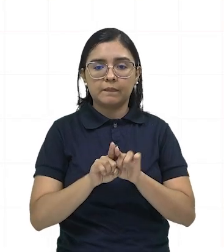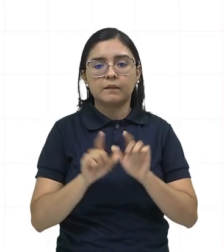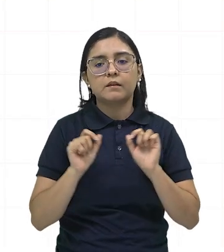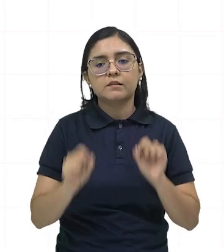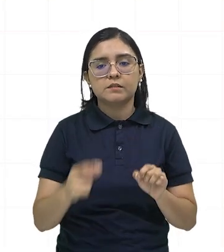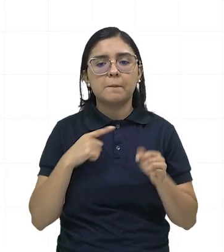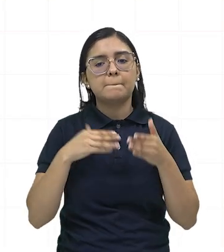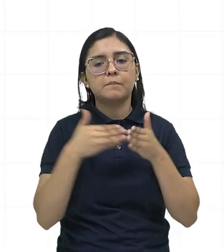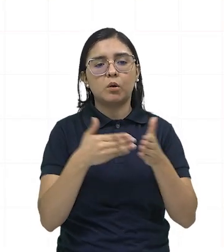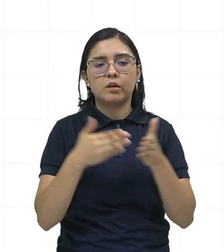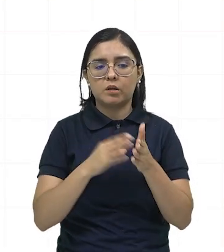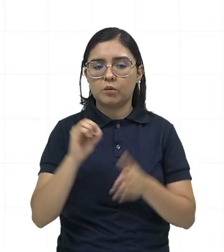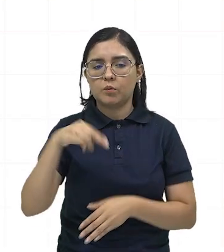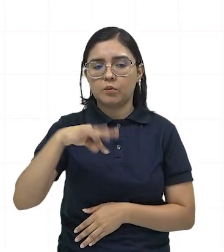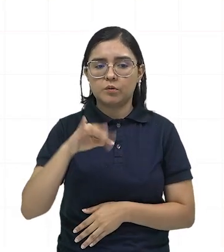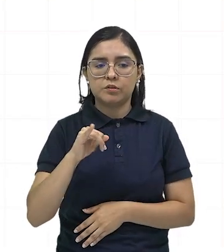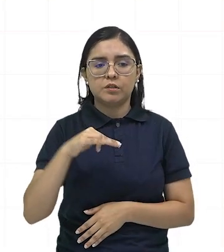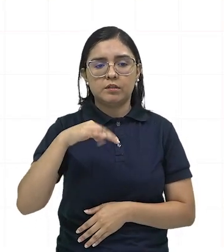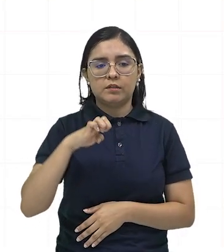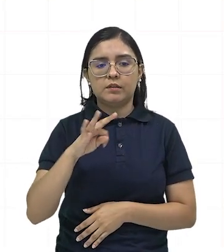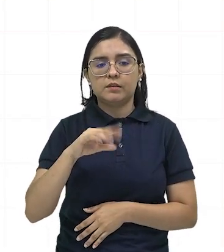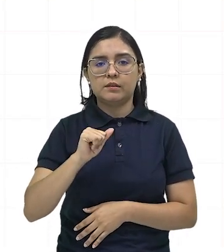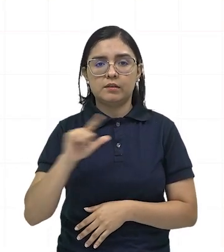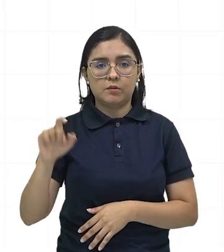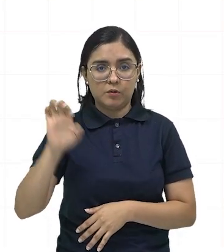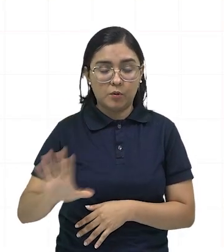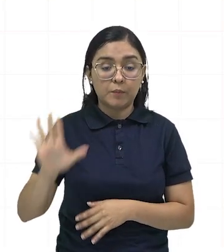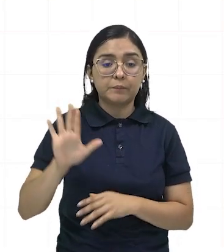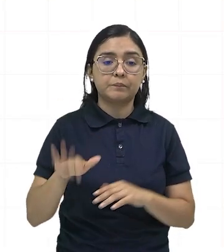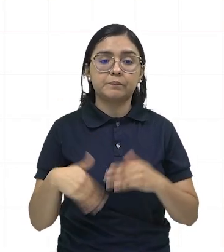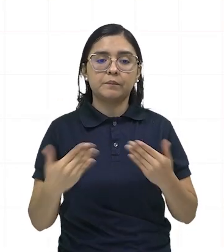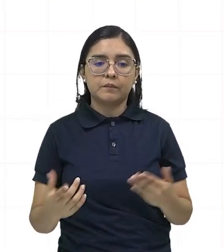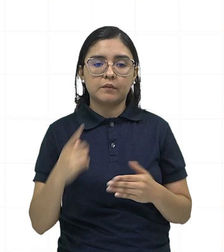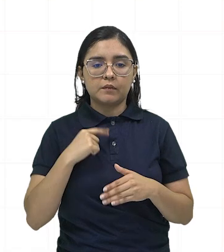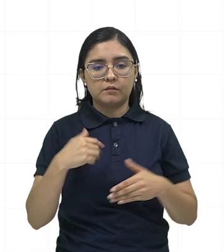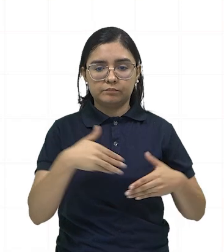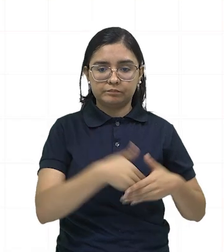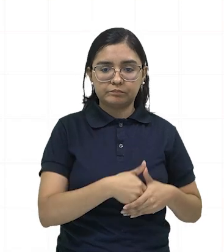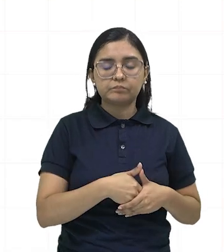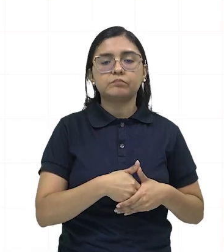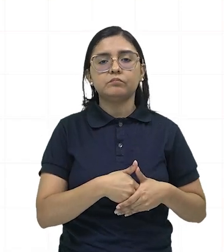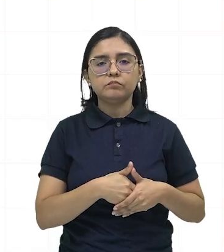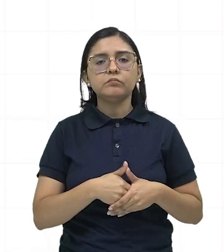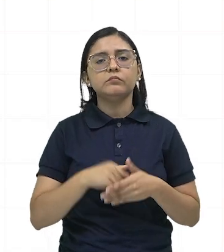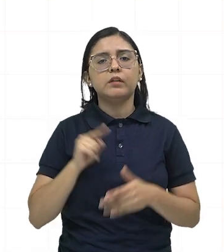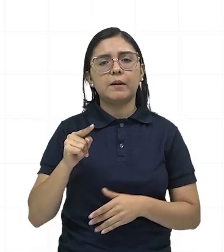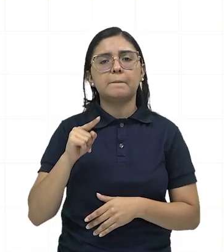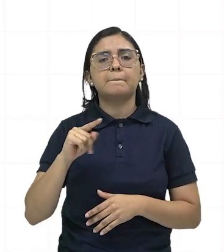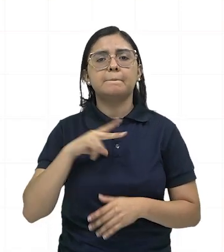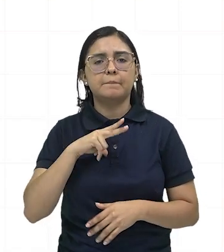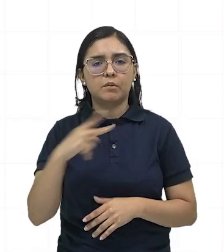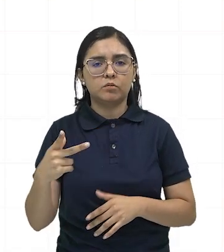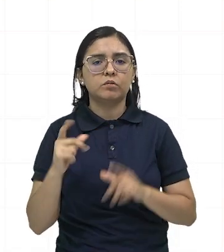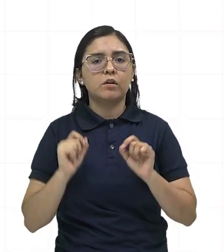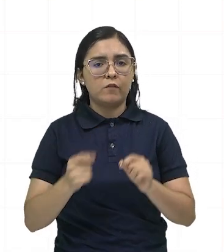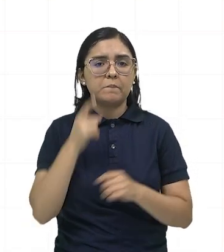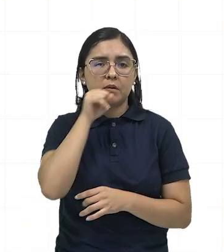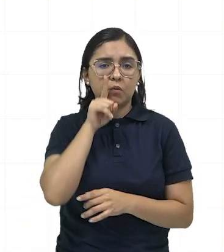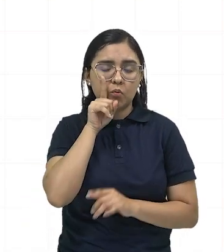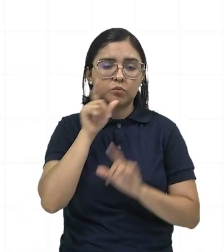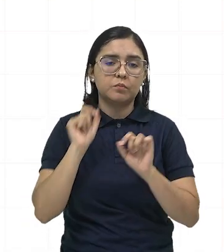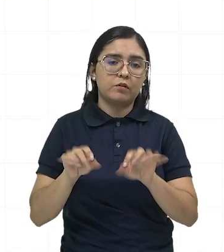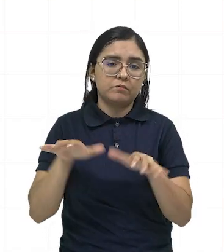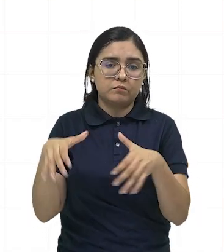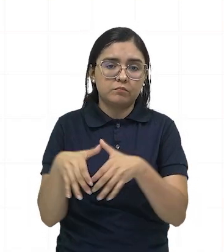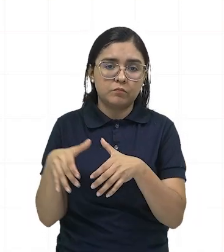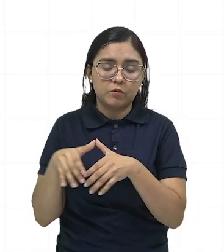Bloqueio Continental na Europa. A presença de Napoleão Bonaparte em Portugal ameaçou a segurança da